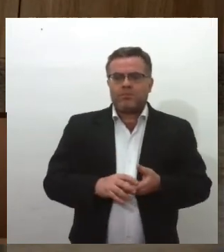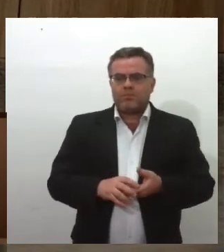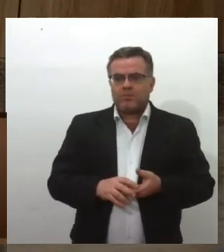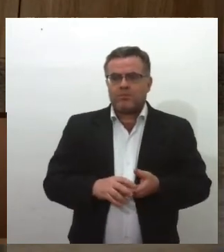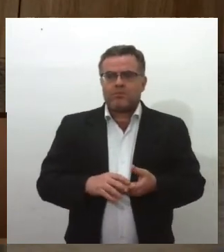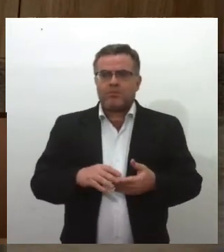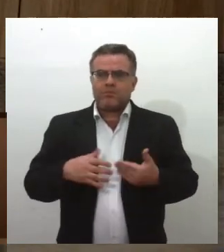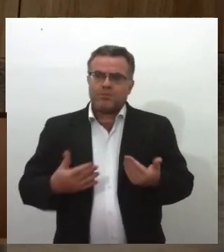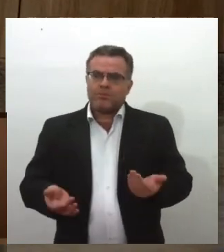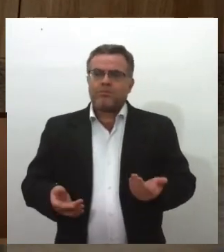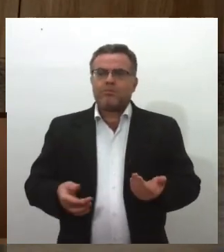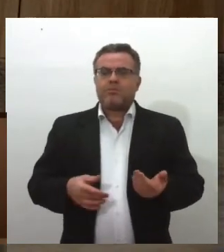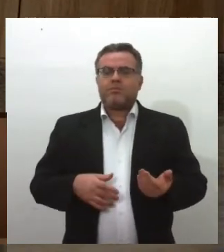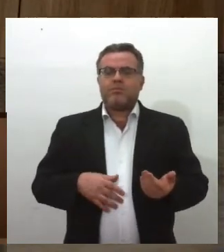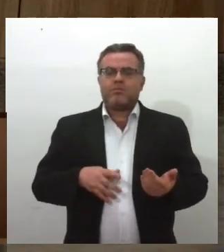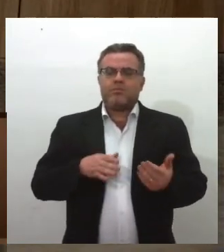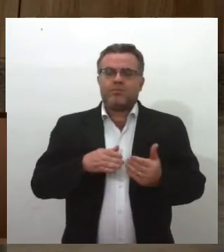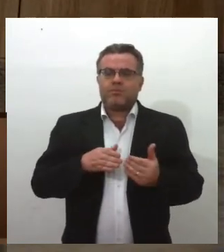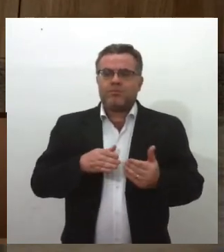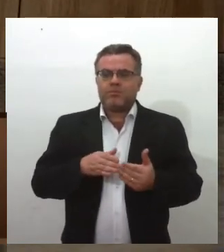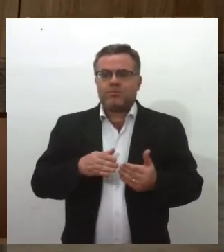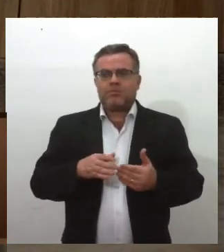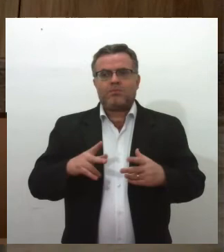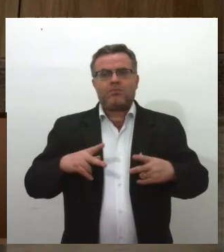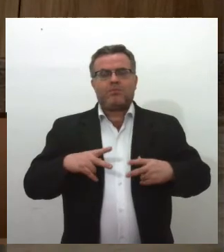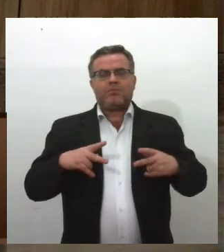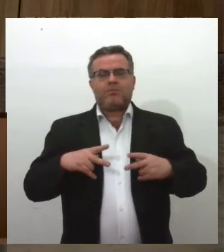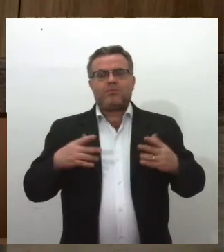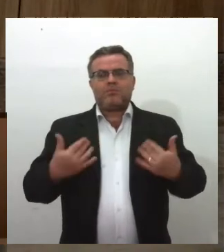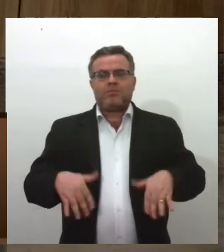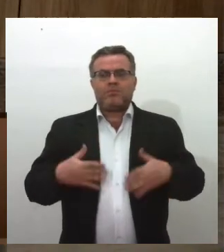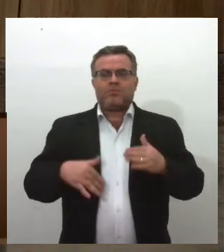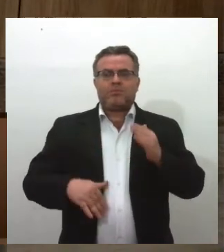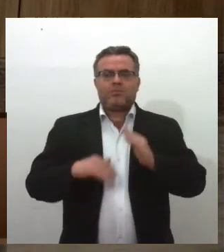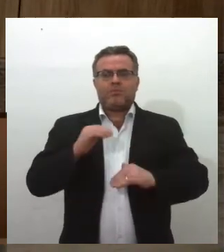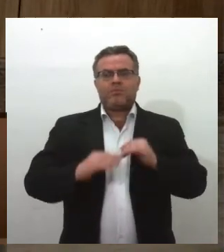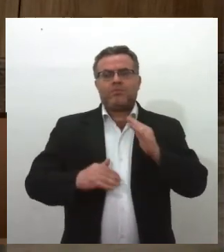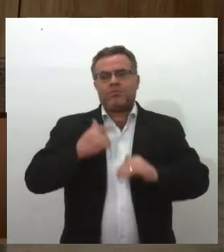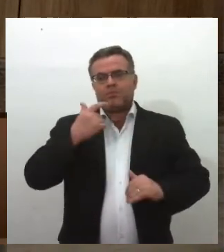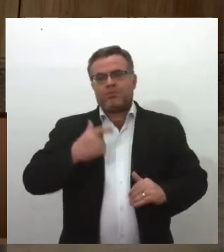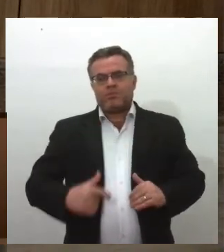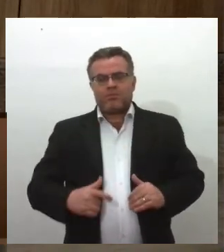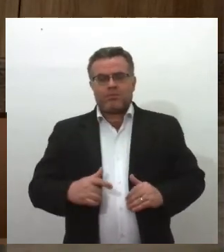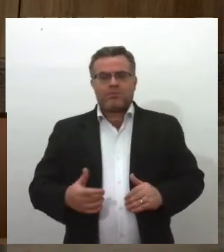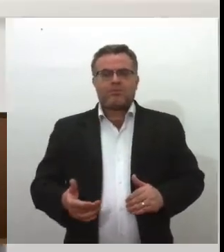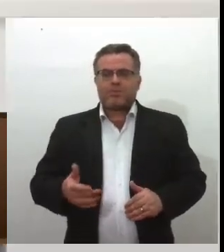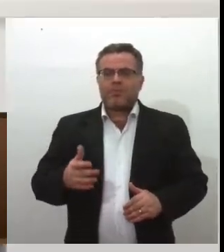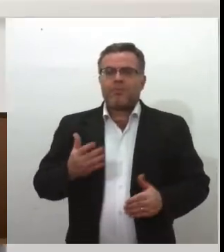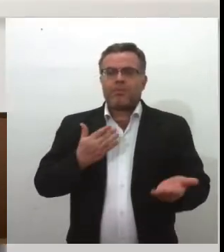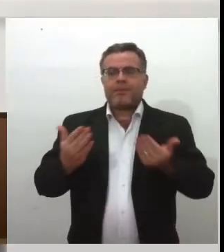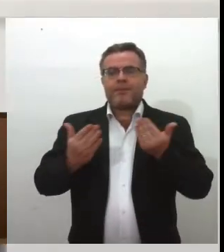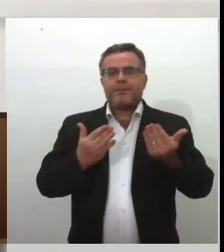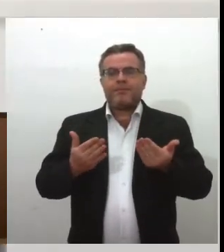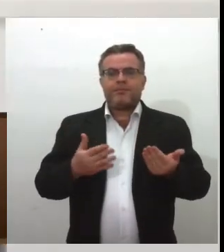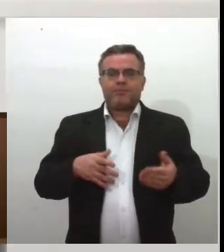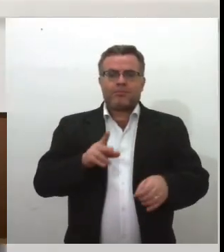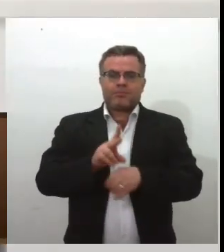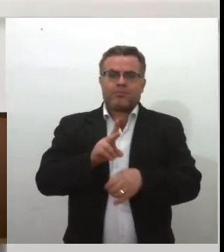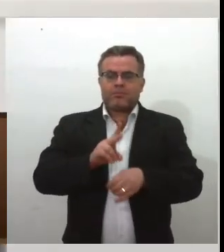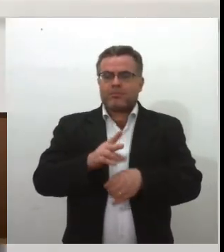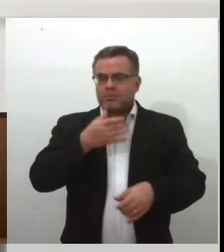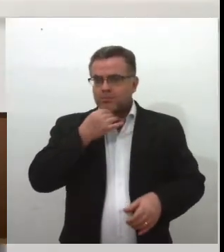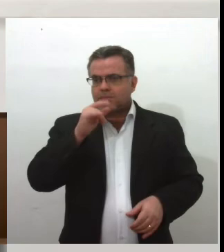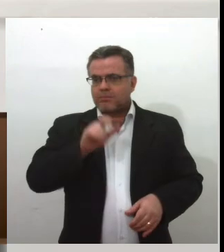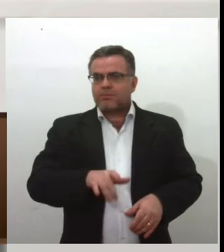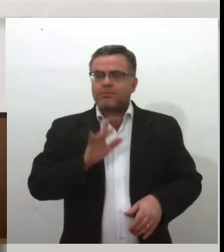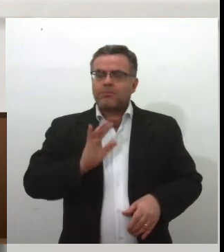Isso. Veja, eu, particularmente, enquanto profissional da área de psicologia, psicólogo clínico e atendo homens, tive uma